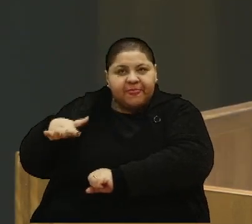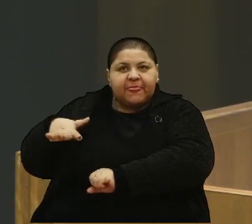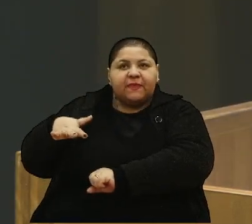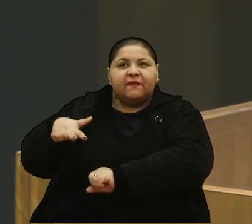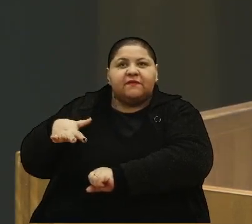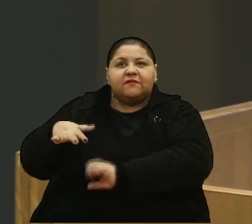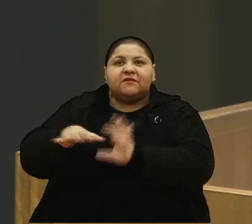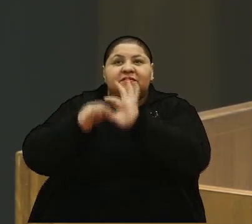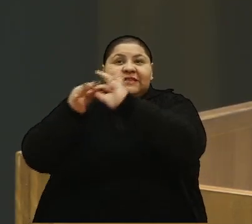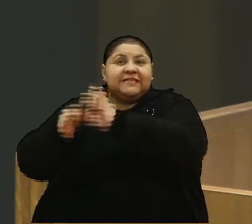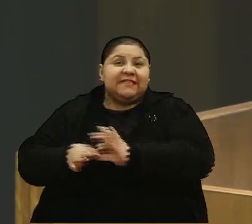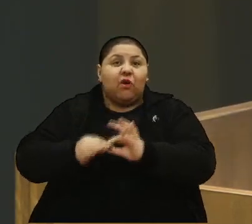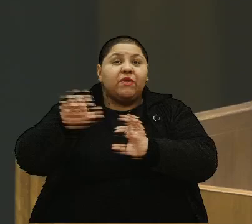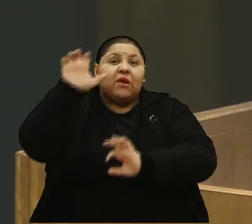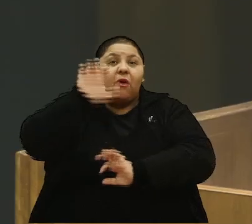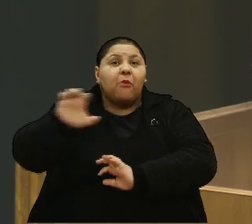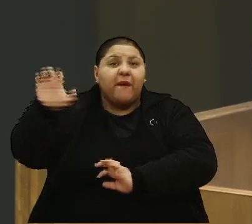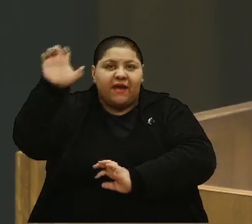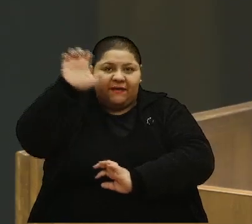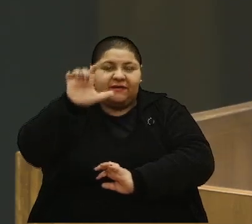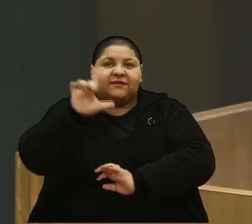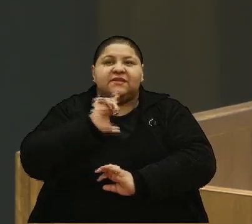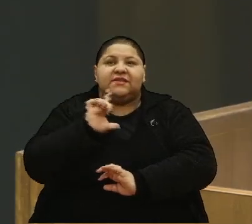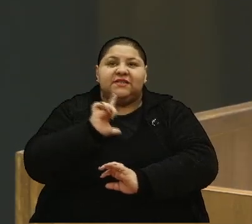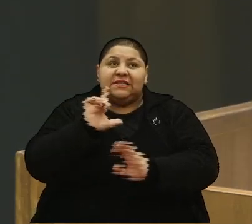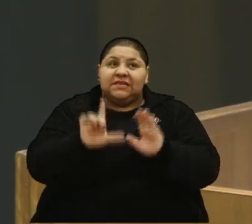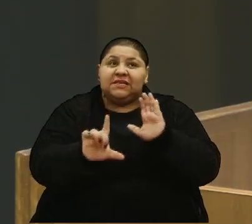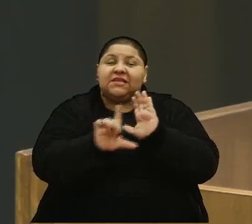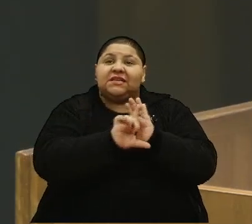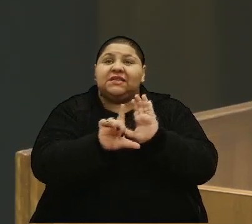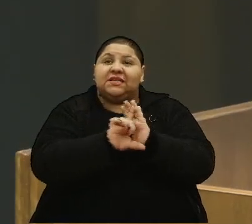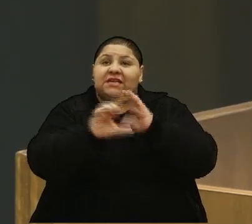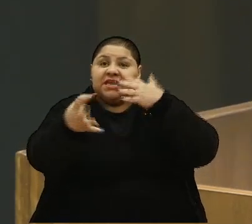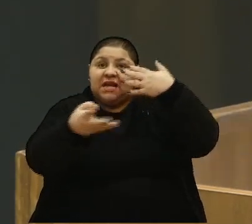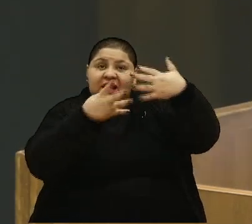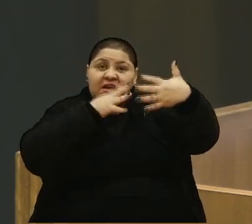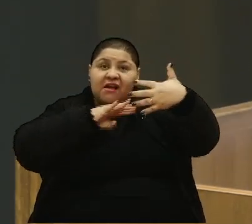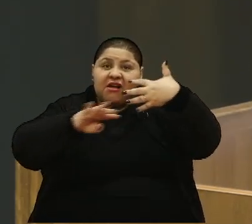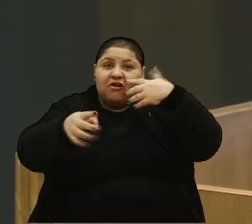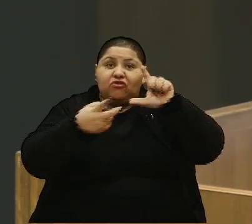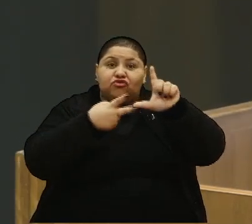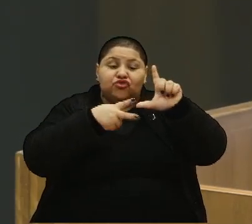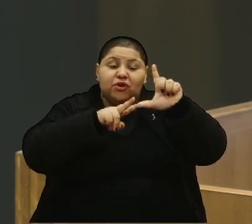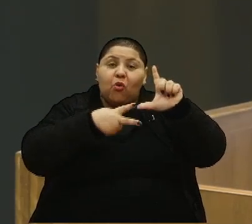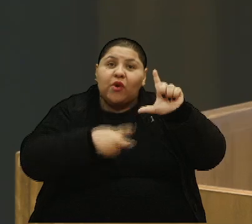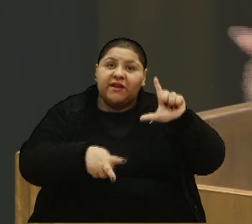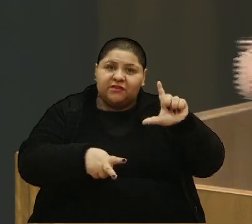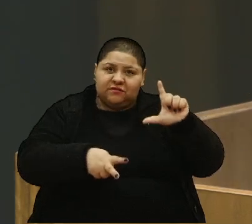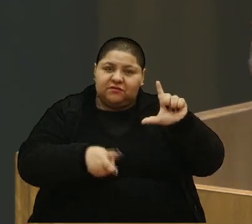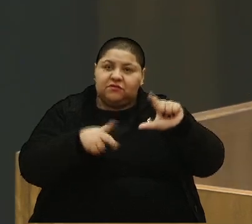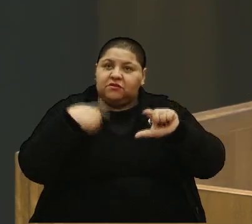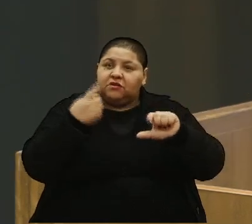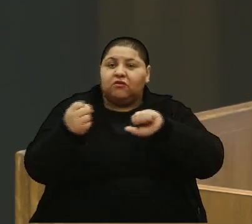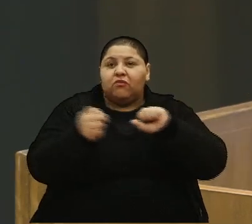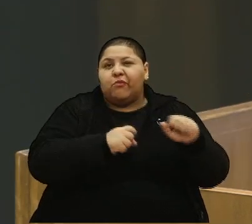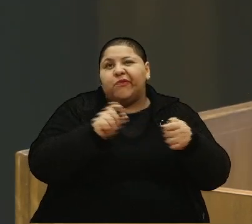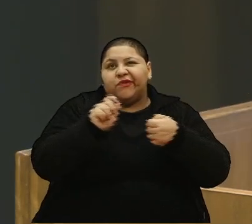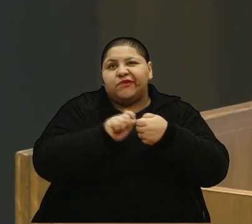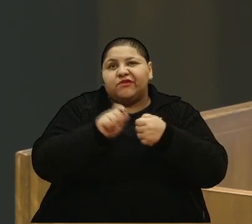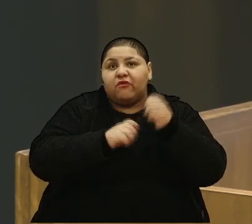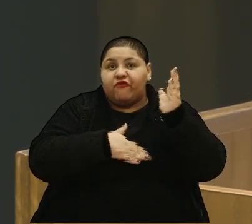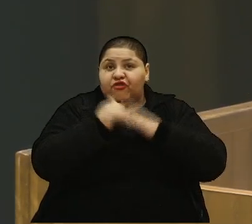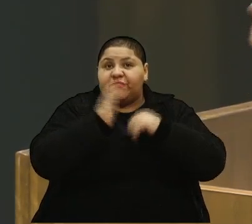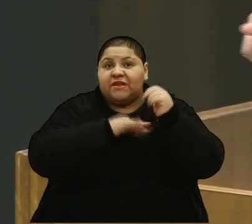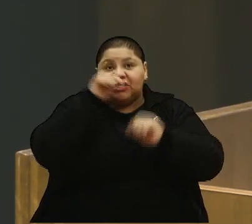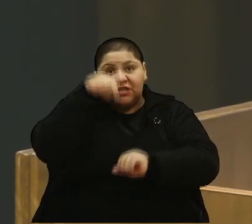Na União Europeia, tem uma lei de transparência dos algoritmos. Nós poderíamos fazer um exercício aqui,